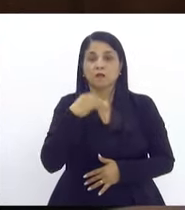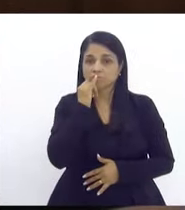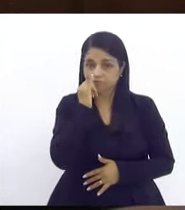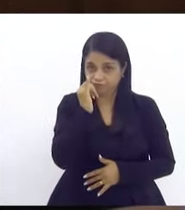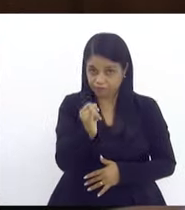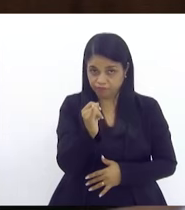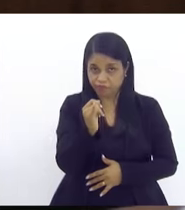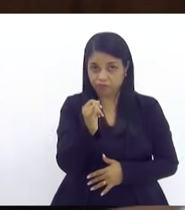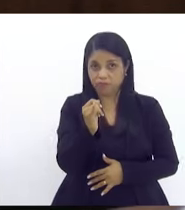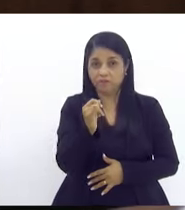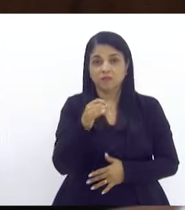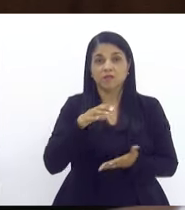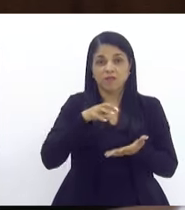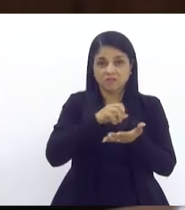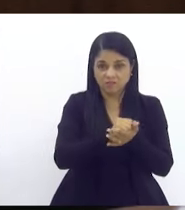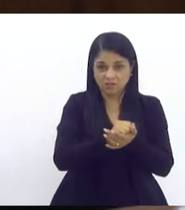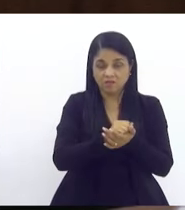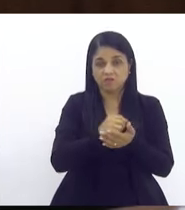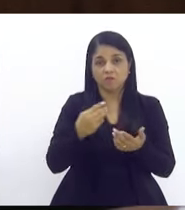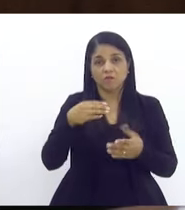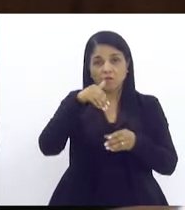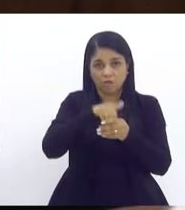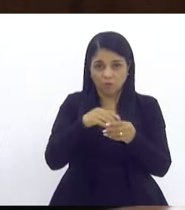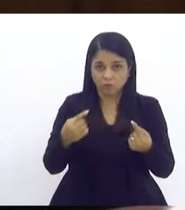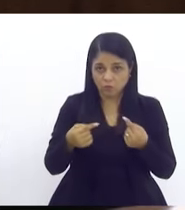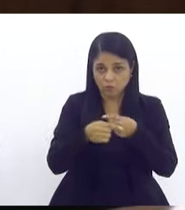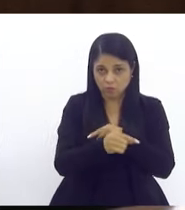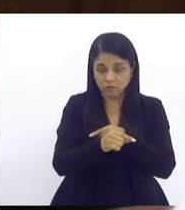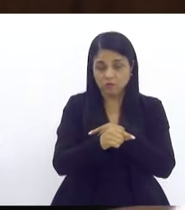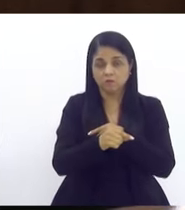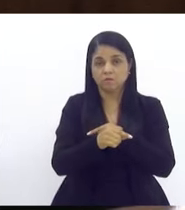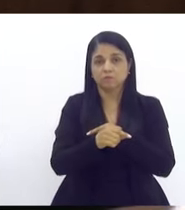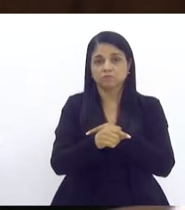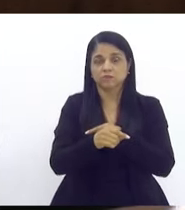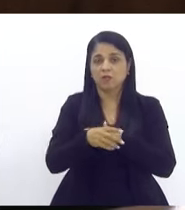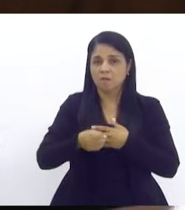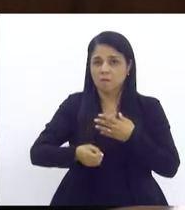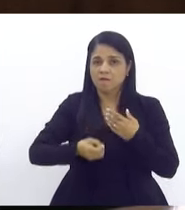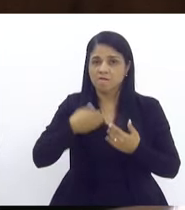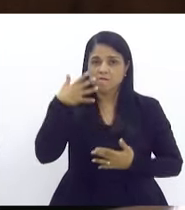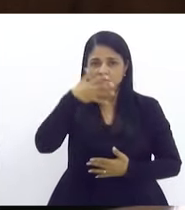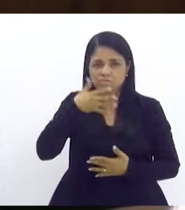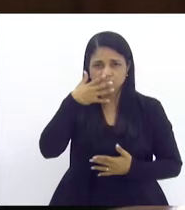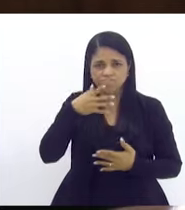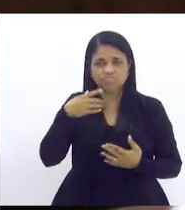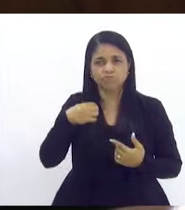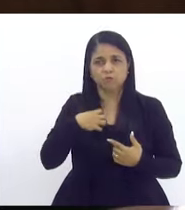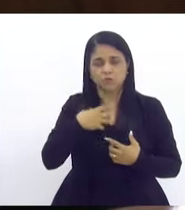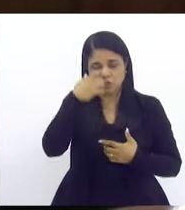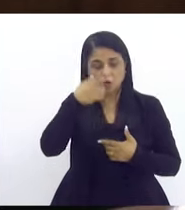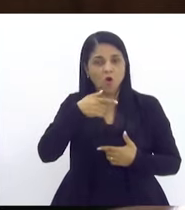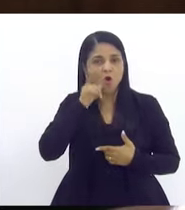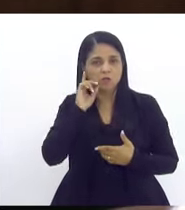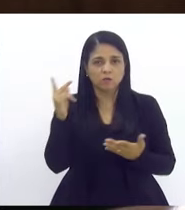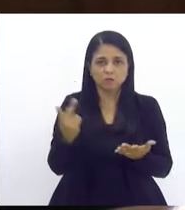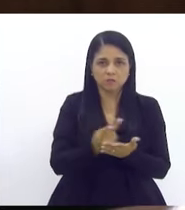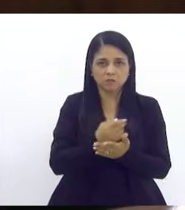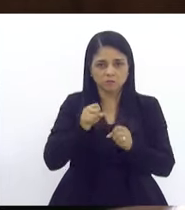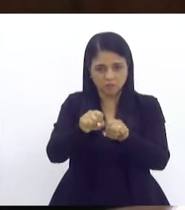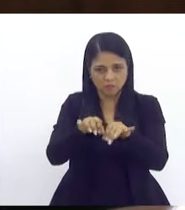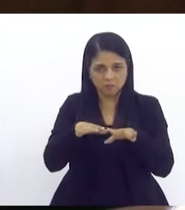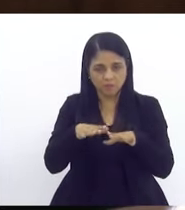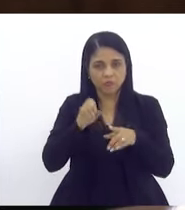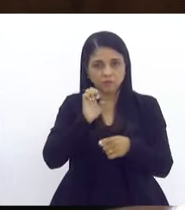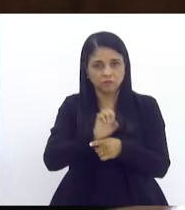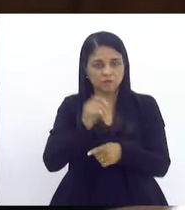que, registrando esses votos contrários, manifestar a indignação pelo que ocorreu ontem na Assembleia Legislativa